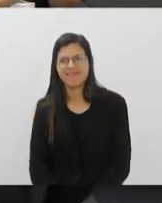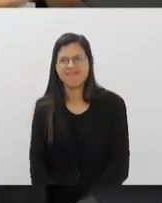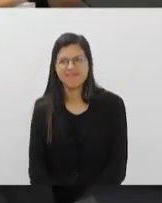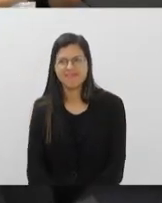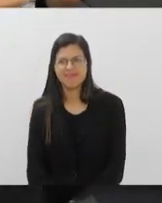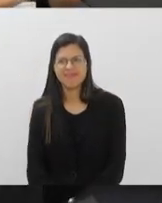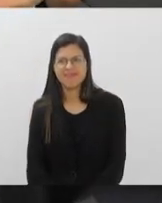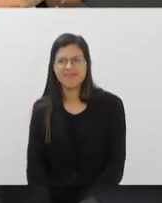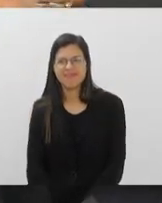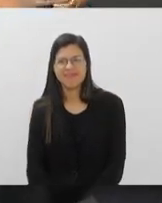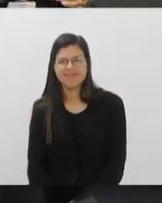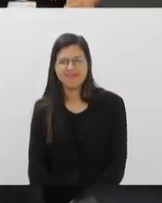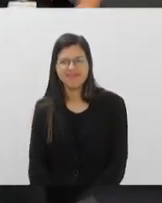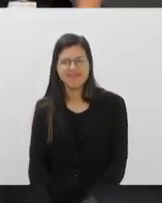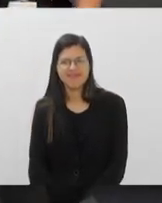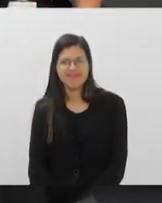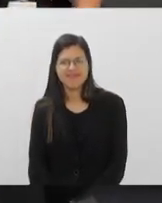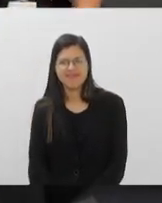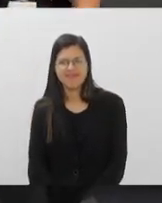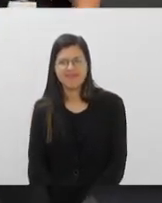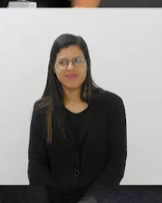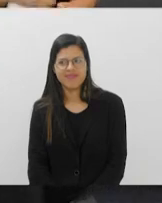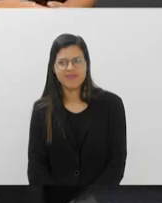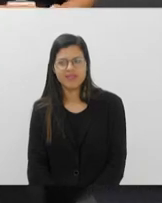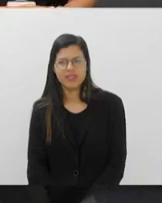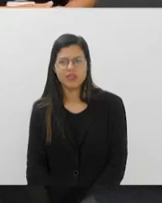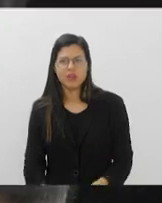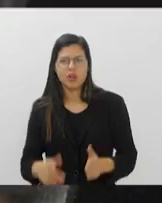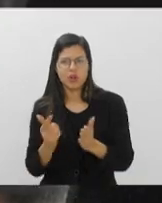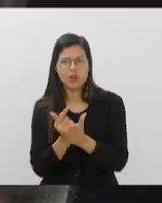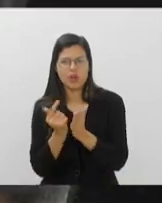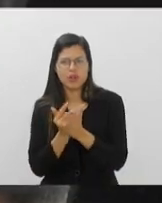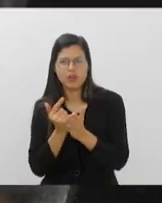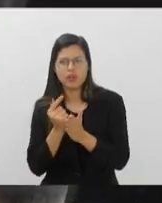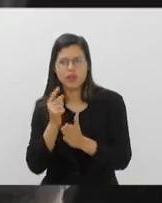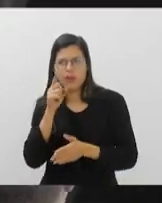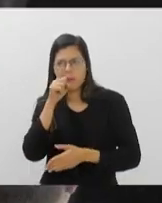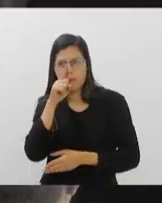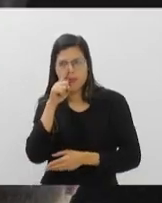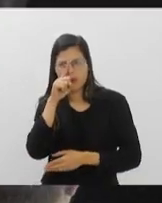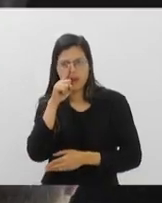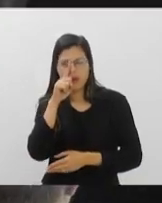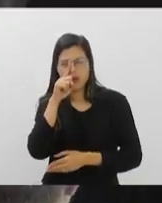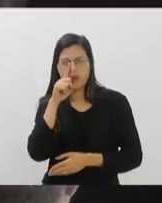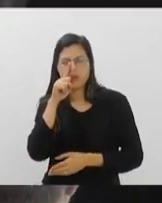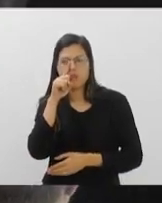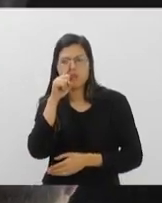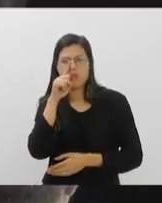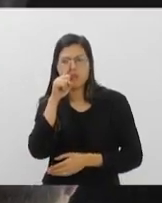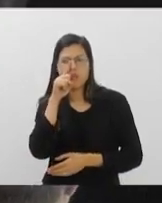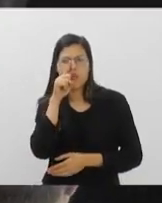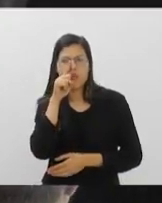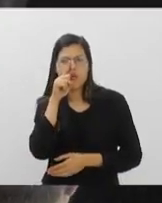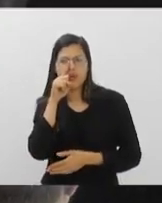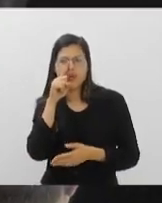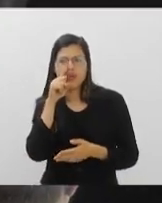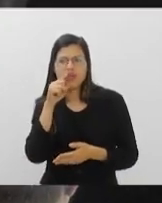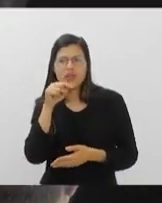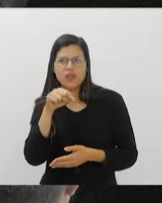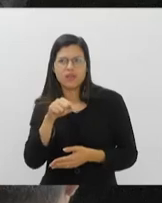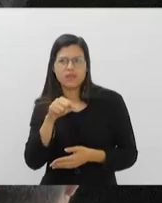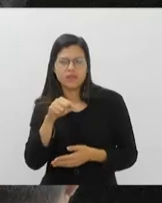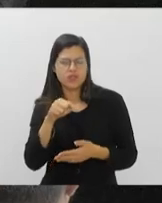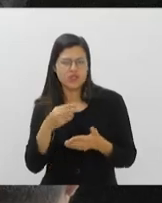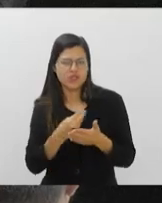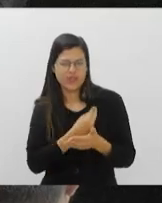gente as situações de perigo e direito de viver em família muito obrigada já vai pra minha fila de mas eu